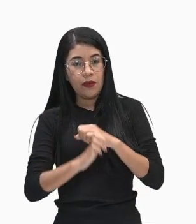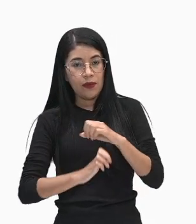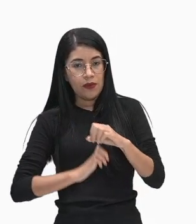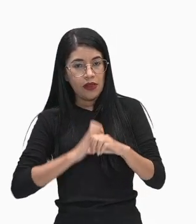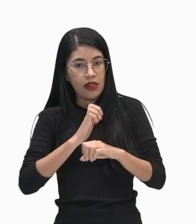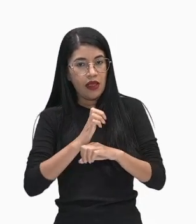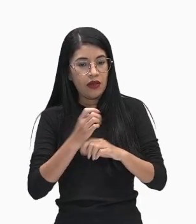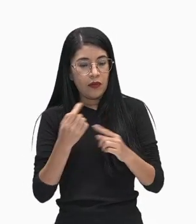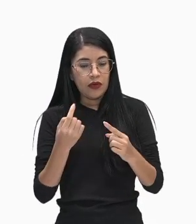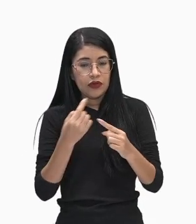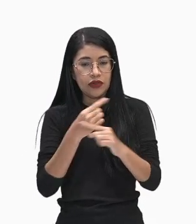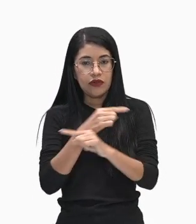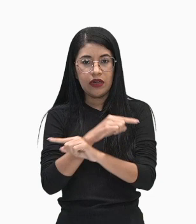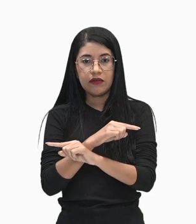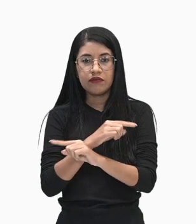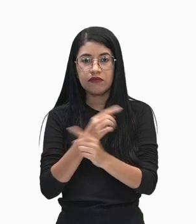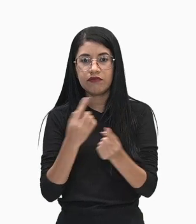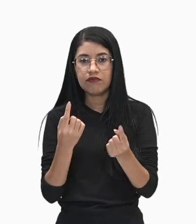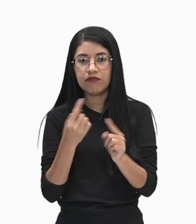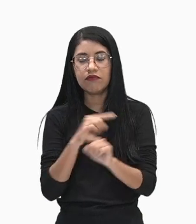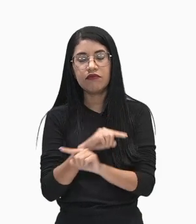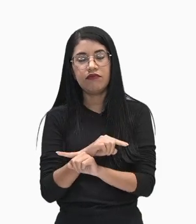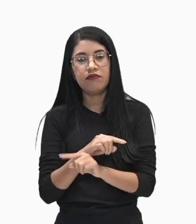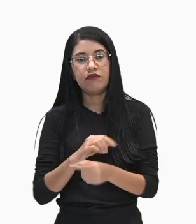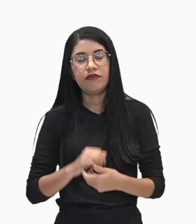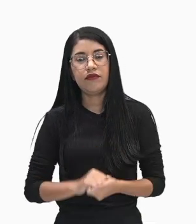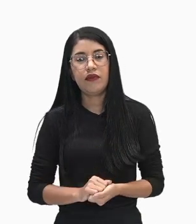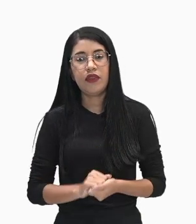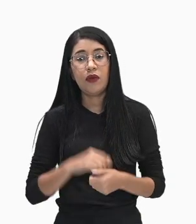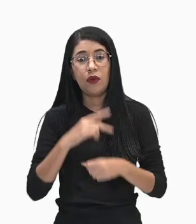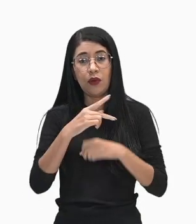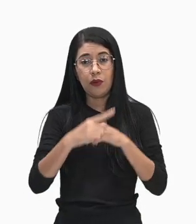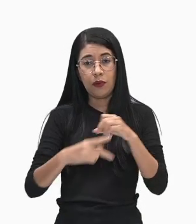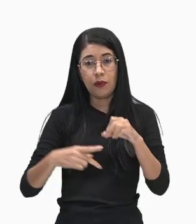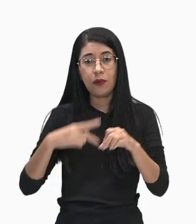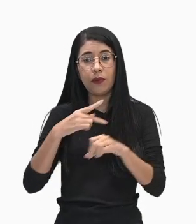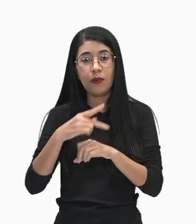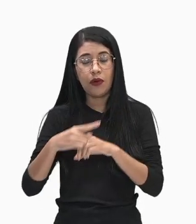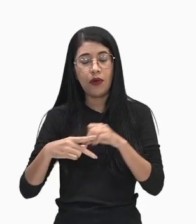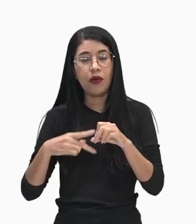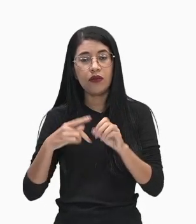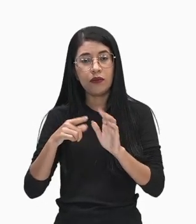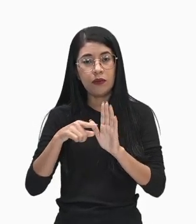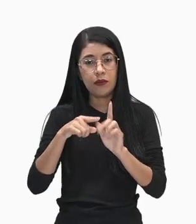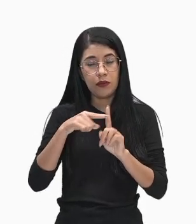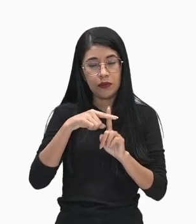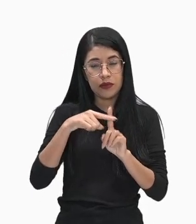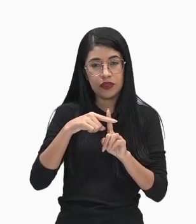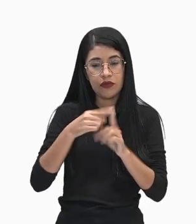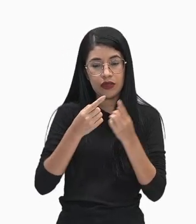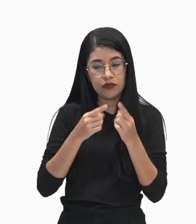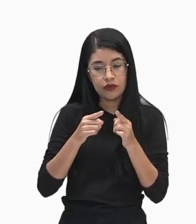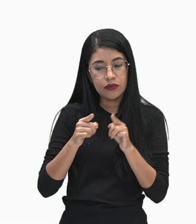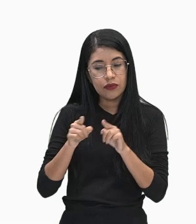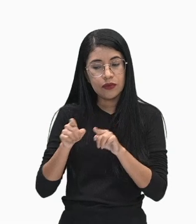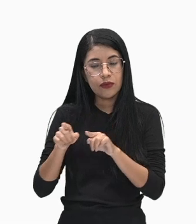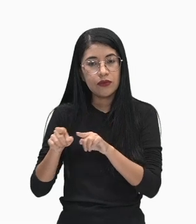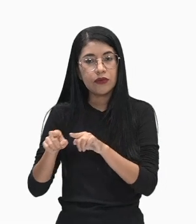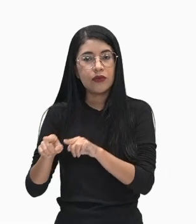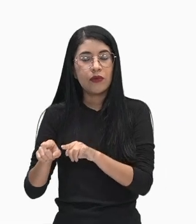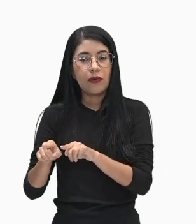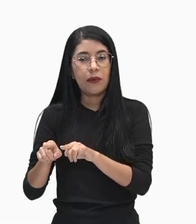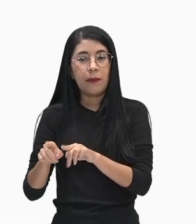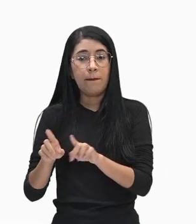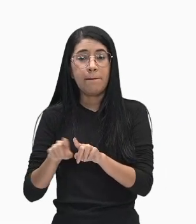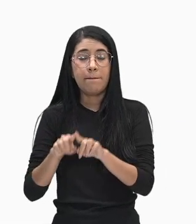sentido oposto ao do campo elétrico. Os prótons vão no mesmo, as cargas positivas, elas vão no mesmo sentido do campo